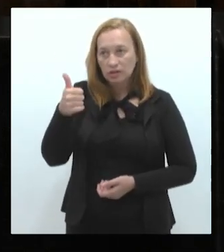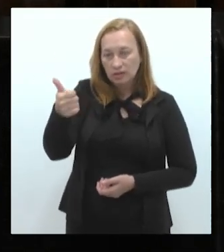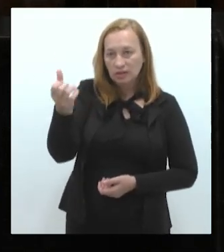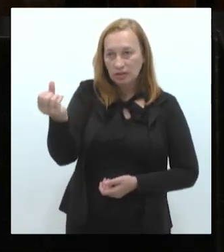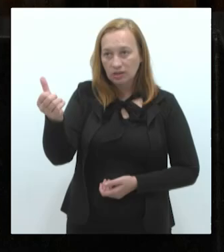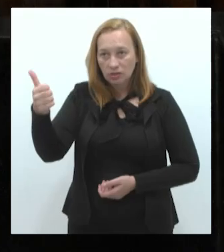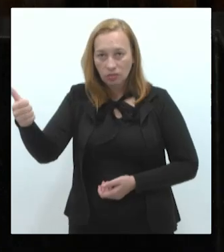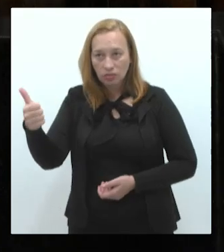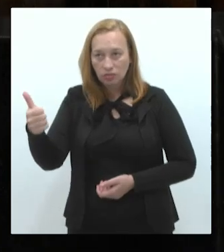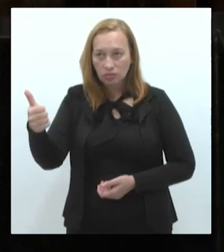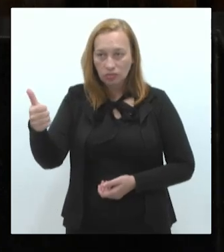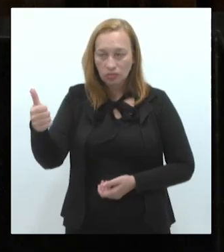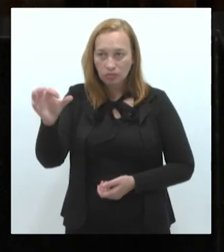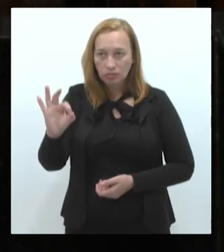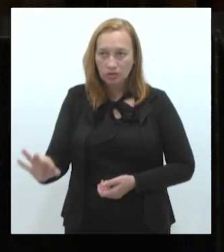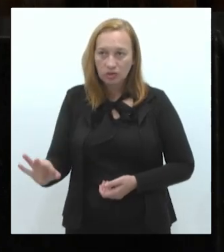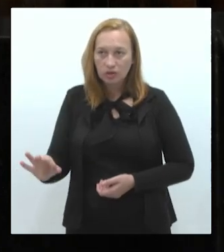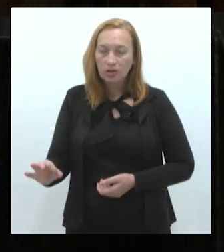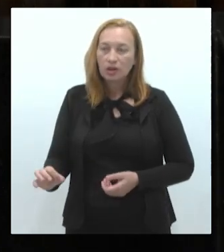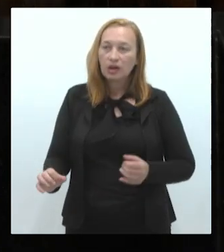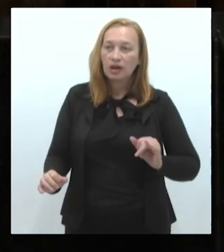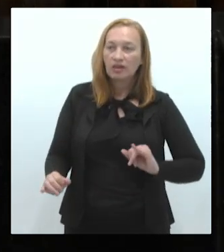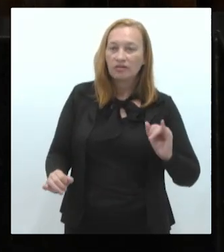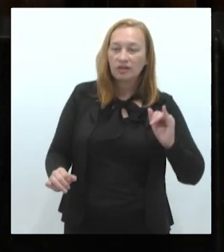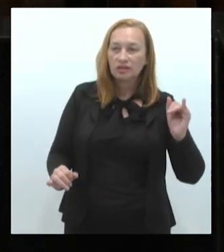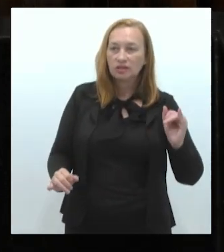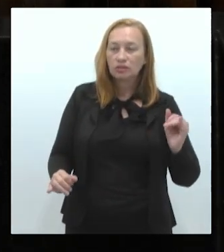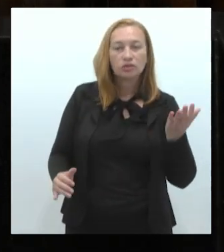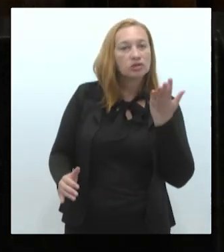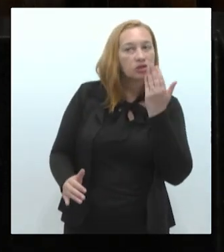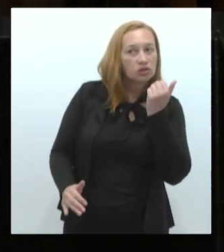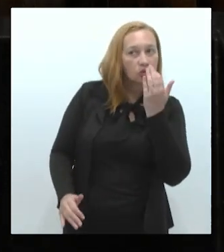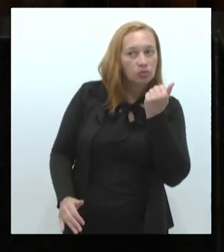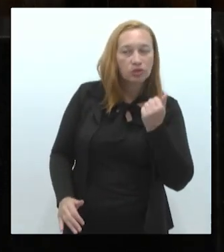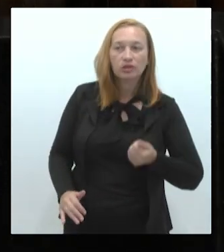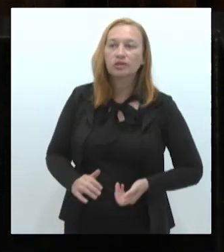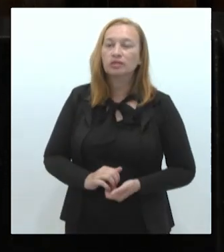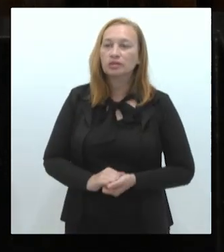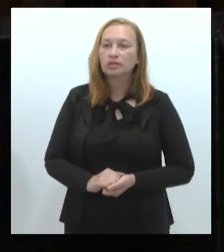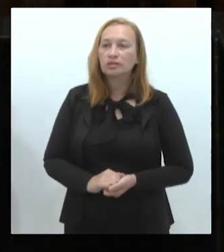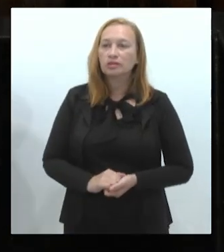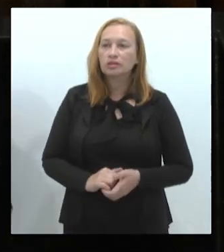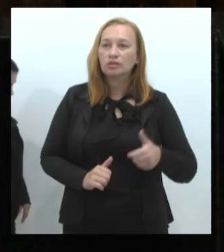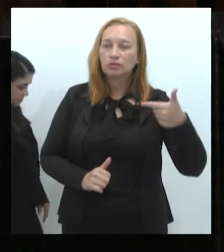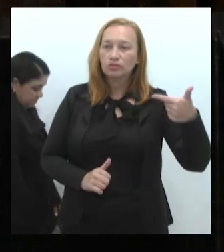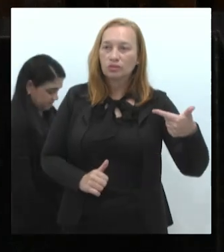171%, a inflação dos alimentos é